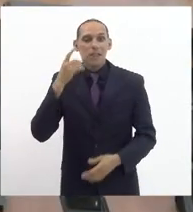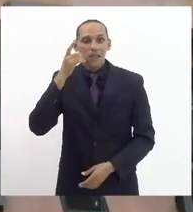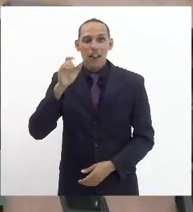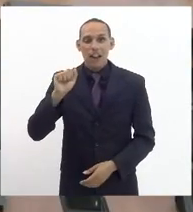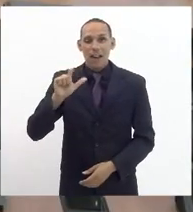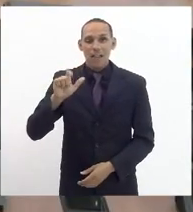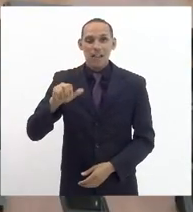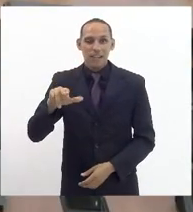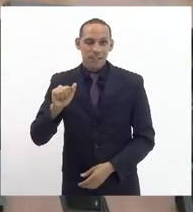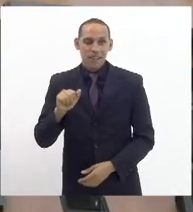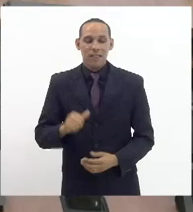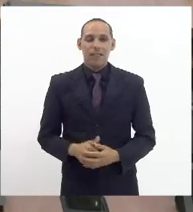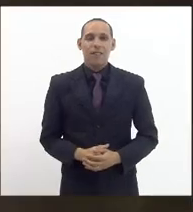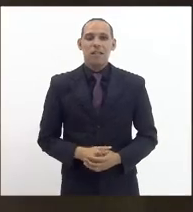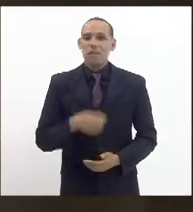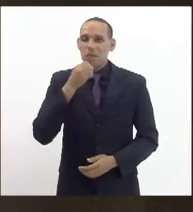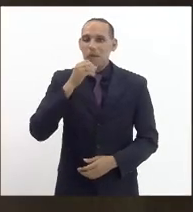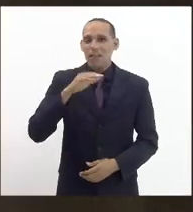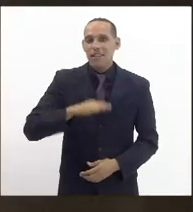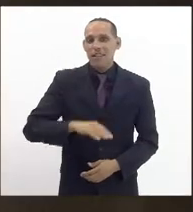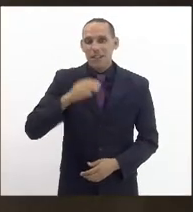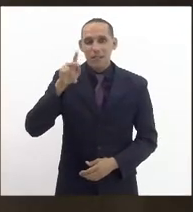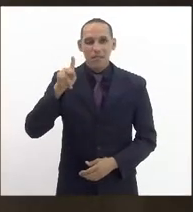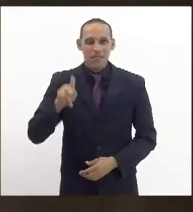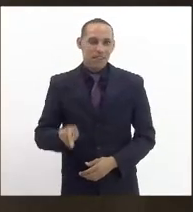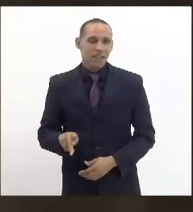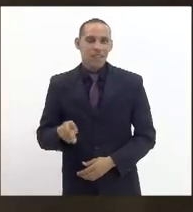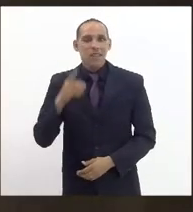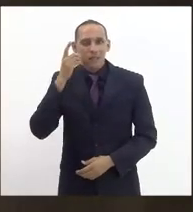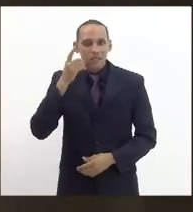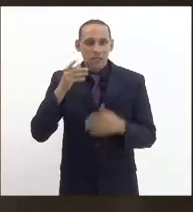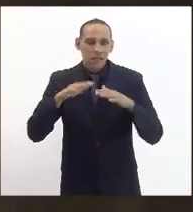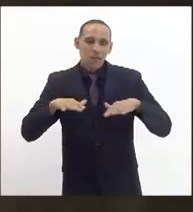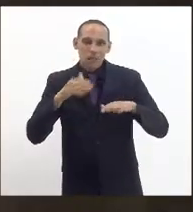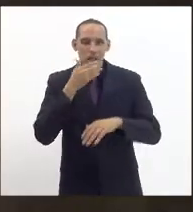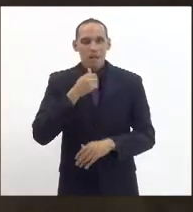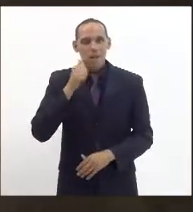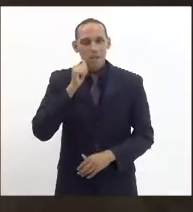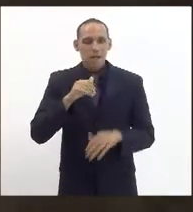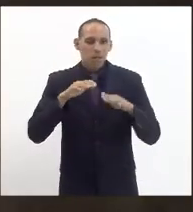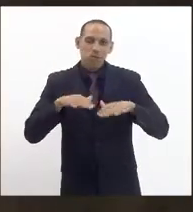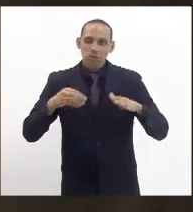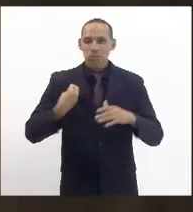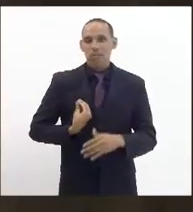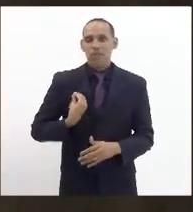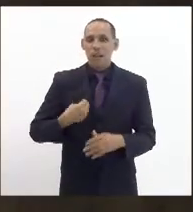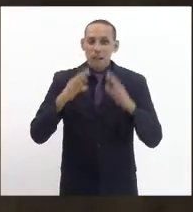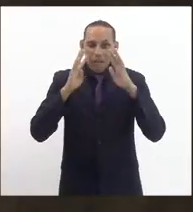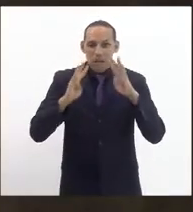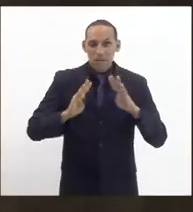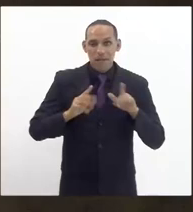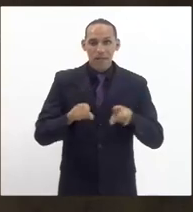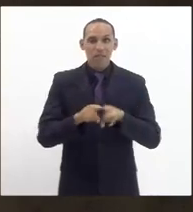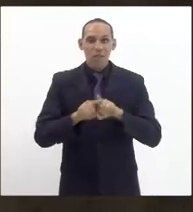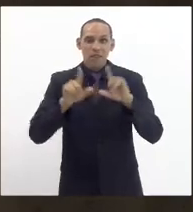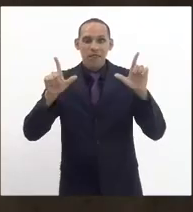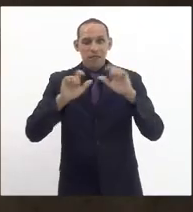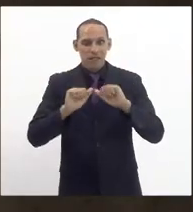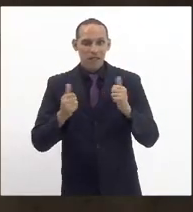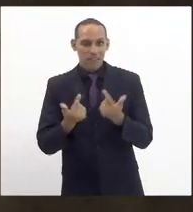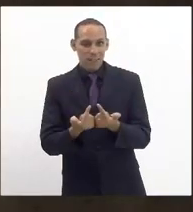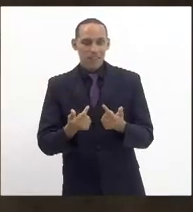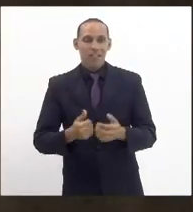Passos. Boa tarde, presidente. Boa tarde, deputados, deputadas, todos que estão aqui nos assistindo através da TV